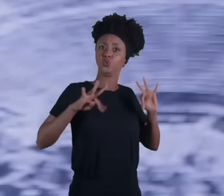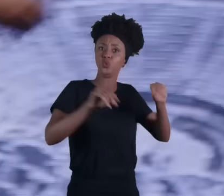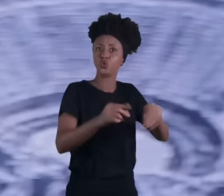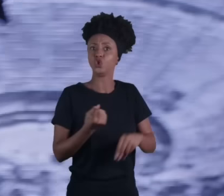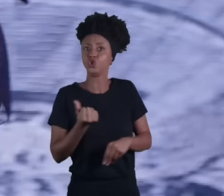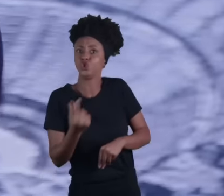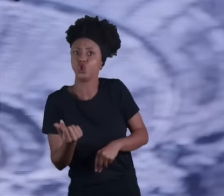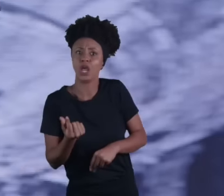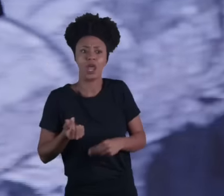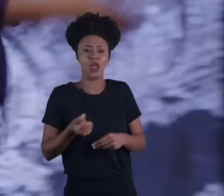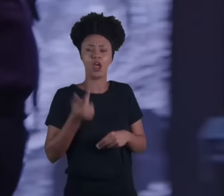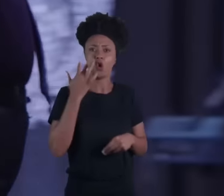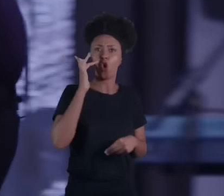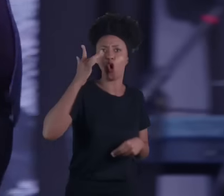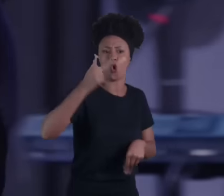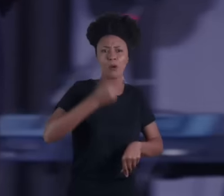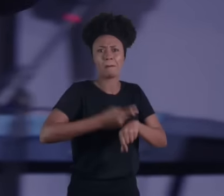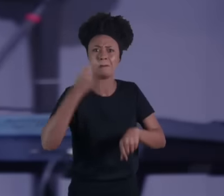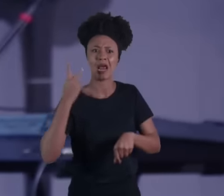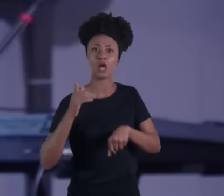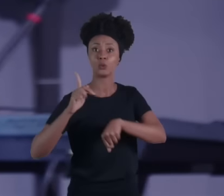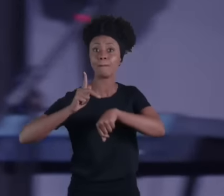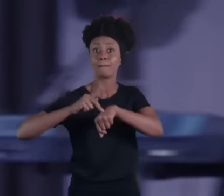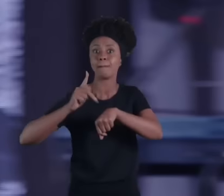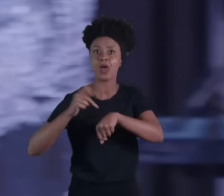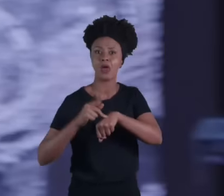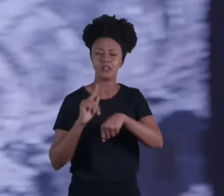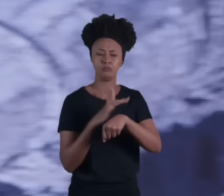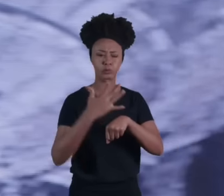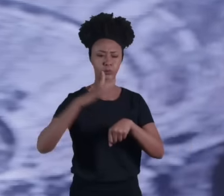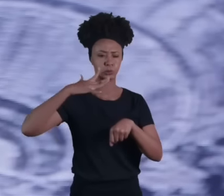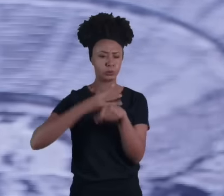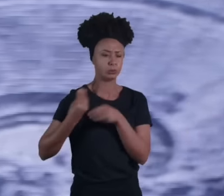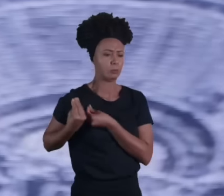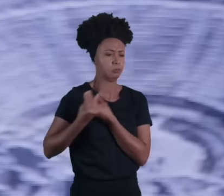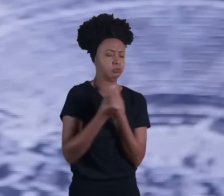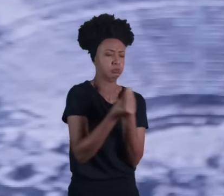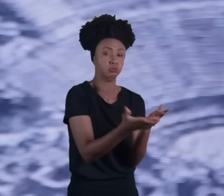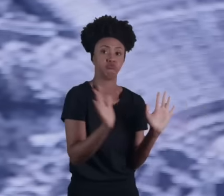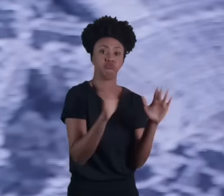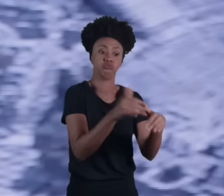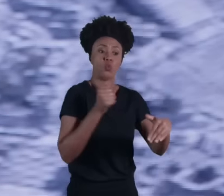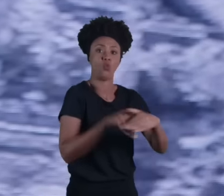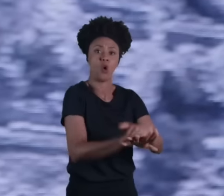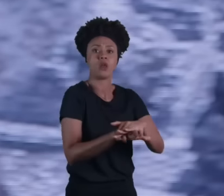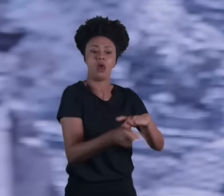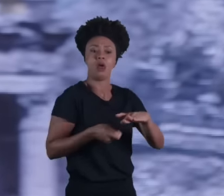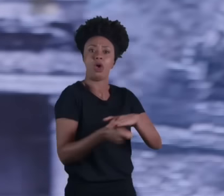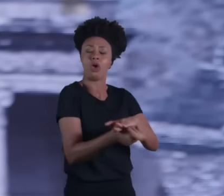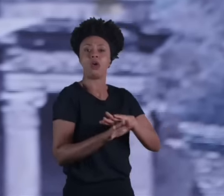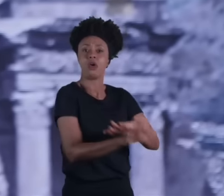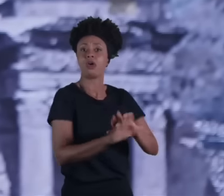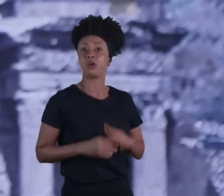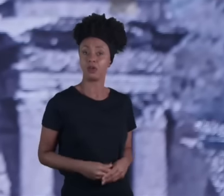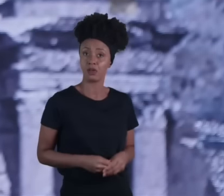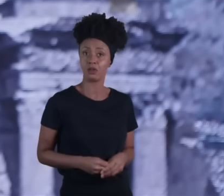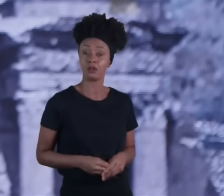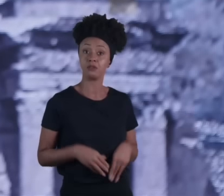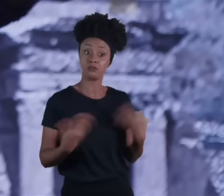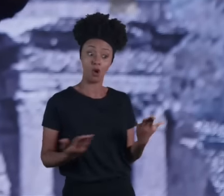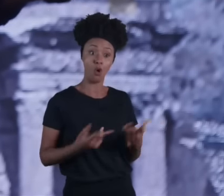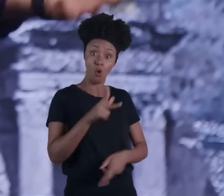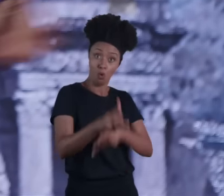trazia moedas, ouro, prata, pedras preciosas, muita coisa ficava ali. Então os Efésios sabiam do